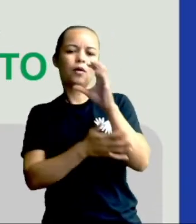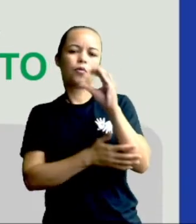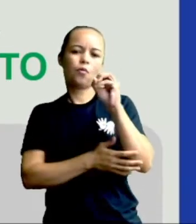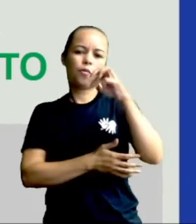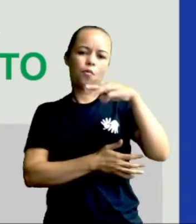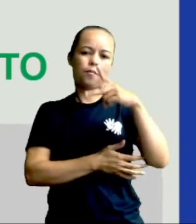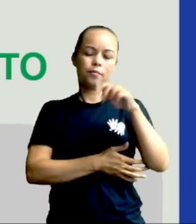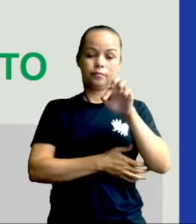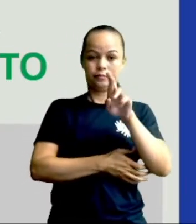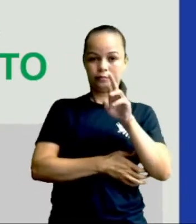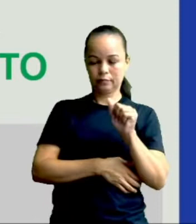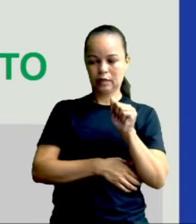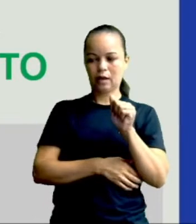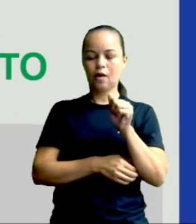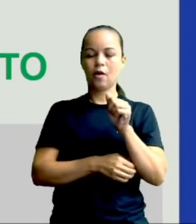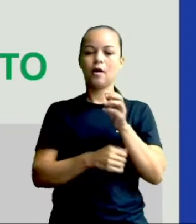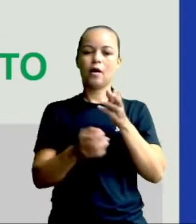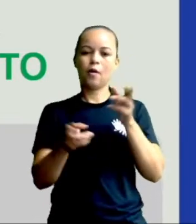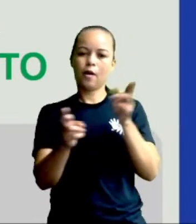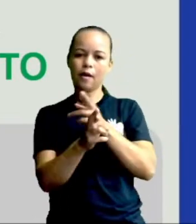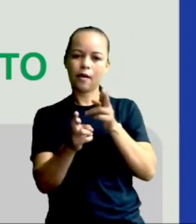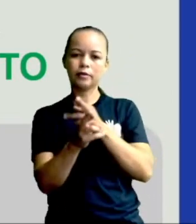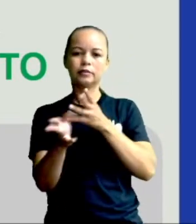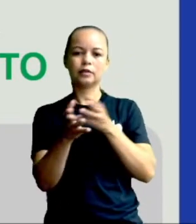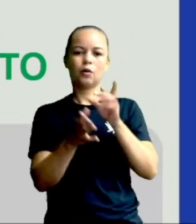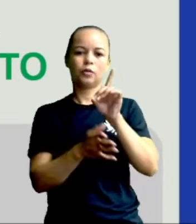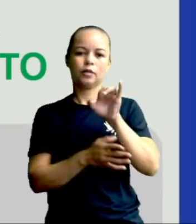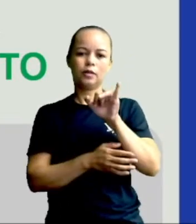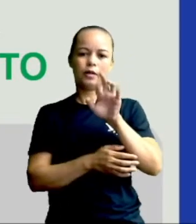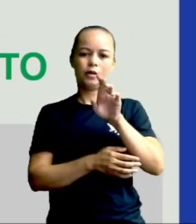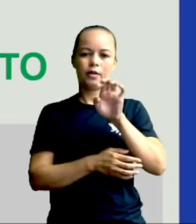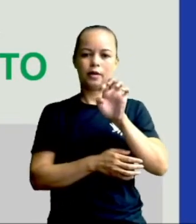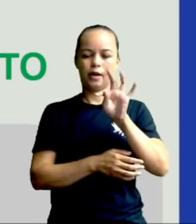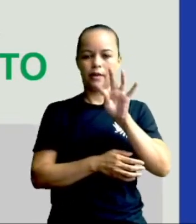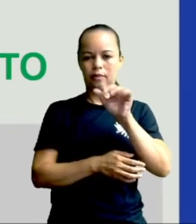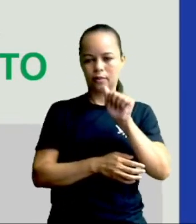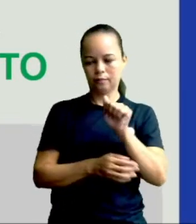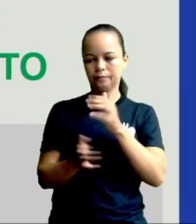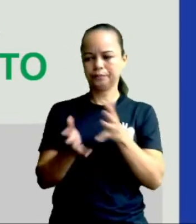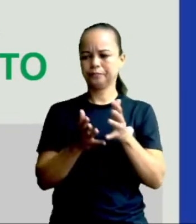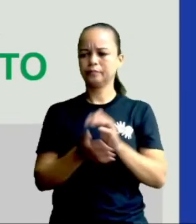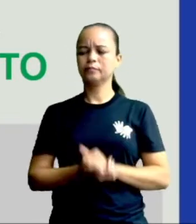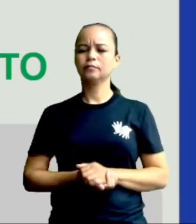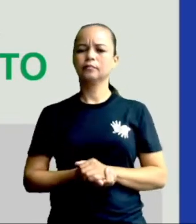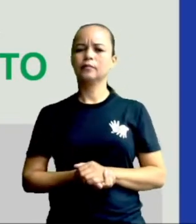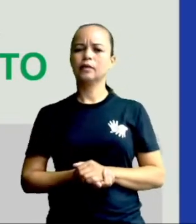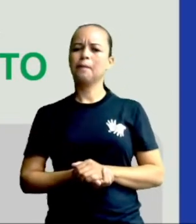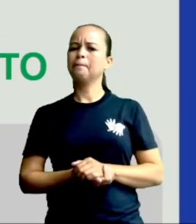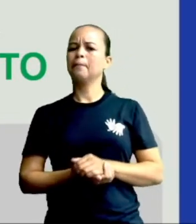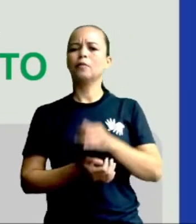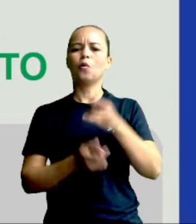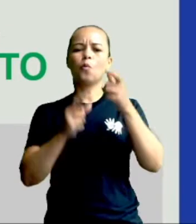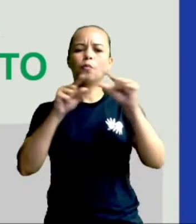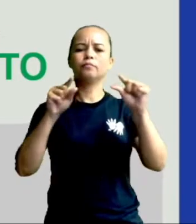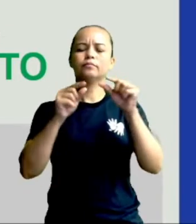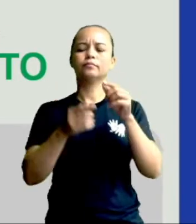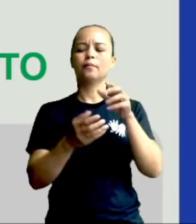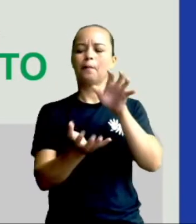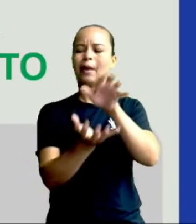uma relação direta vamos parar para o segundo exemplo Pernambuco tem Pernambuco Tem o quê